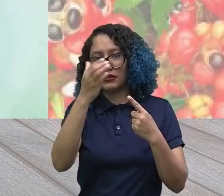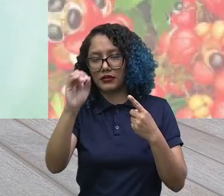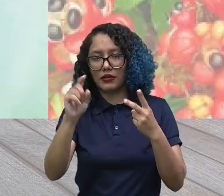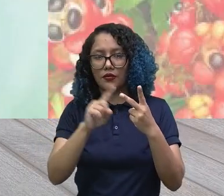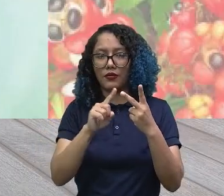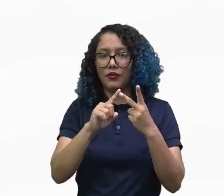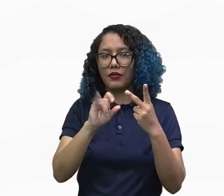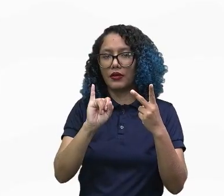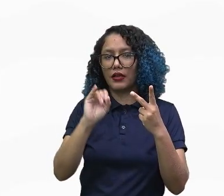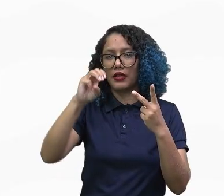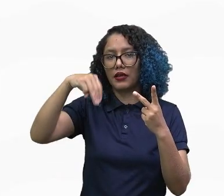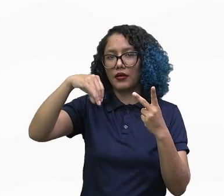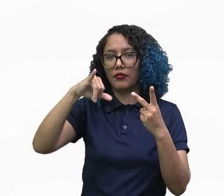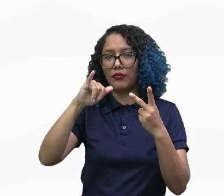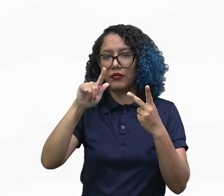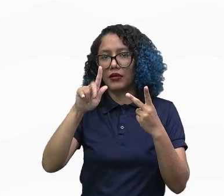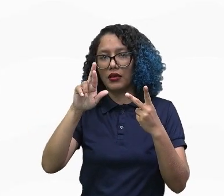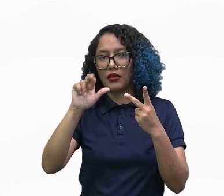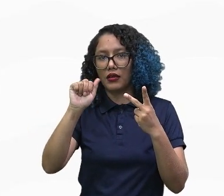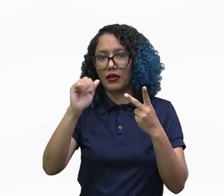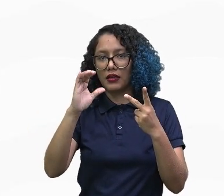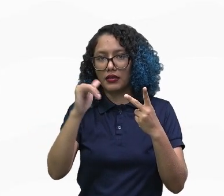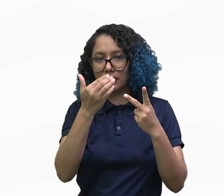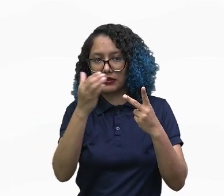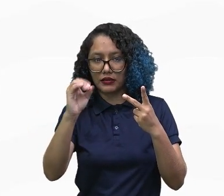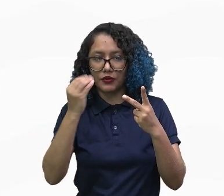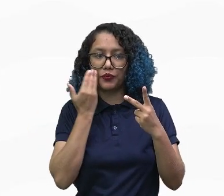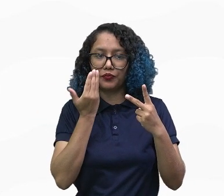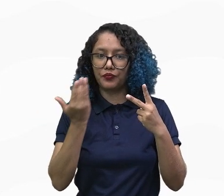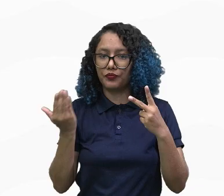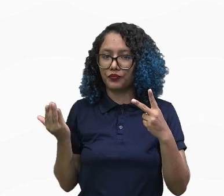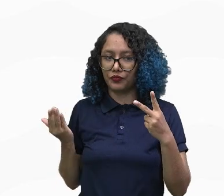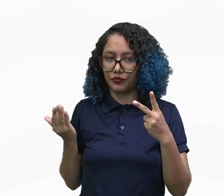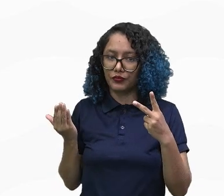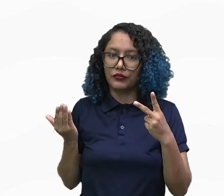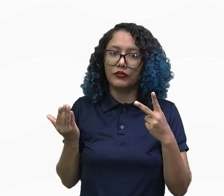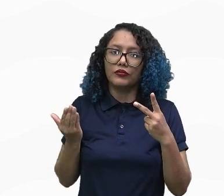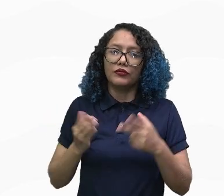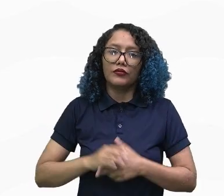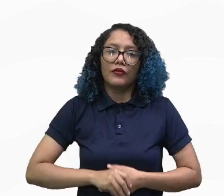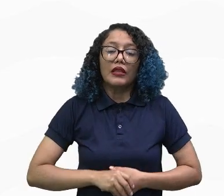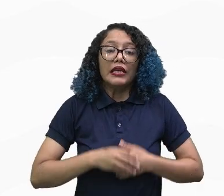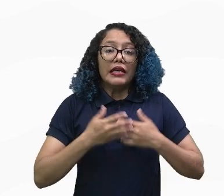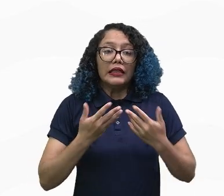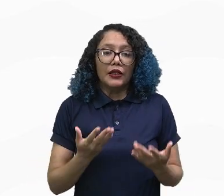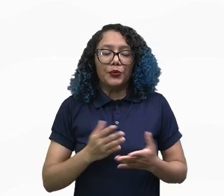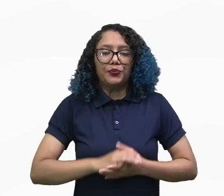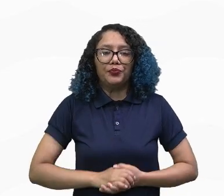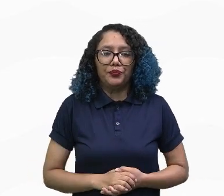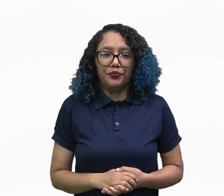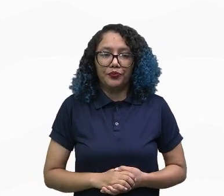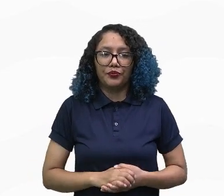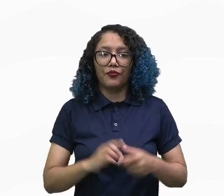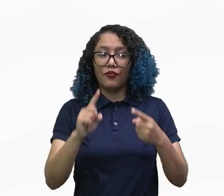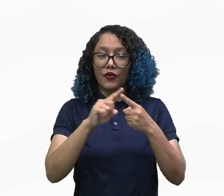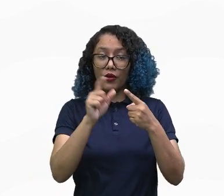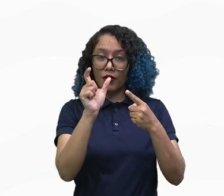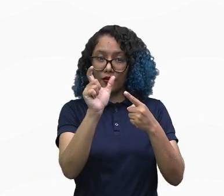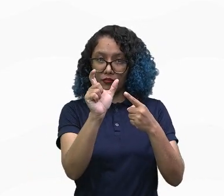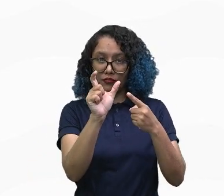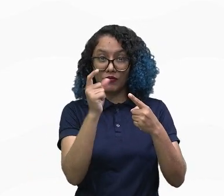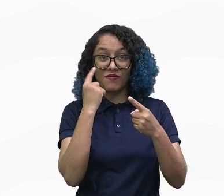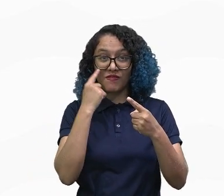imigração. Então, olha só, vamos lá estudar, né, nesse conceito geográfico que a emigração é o ato